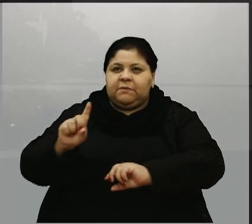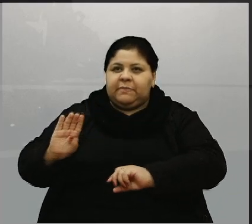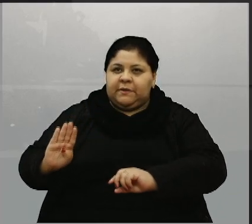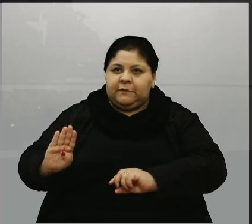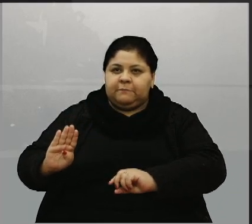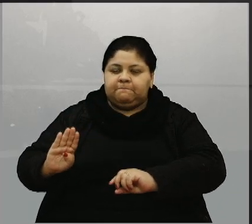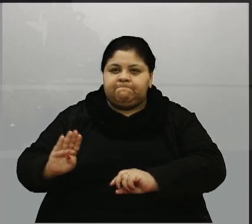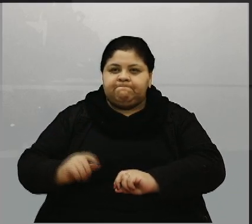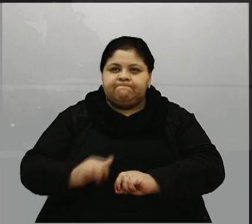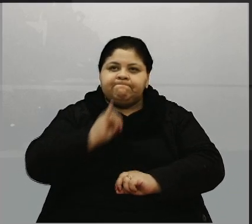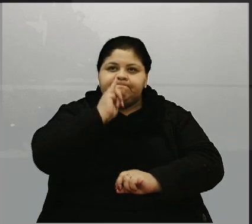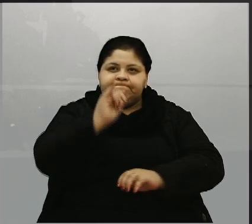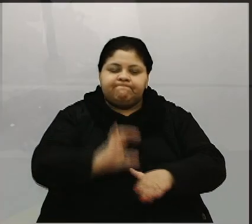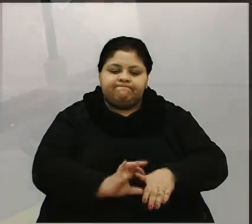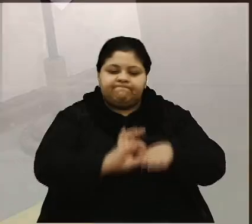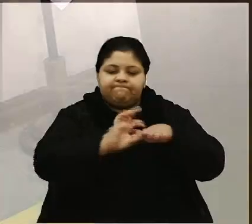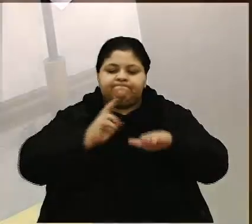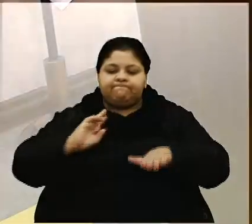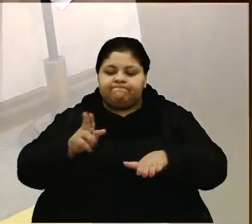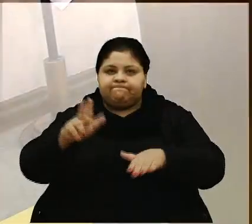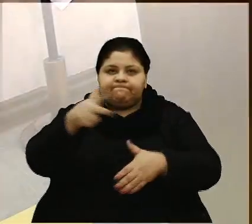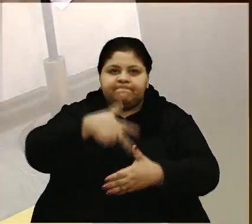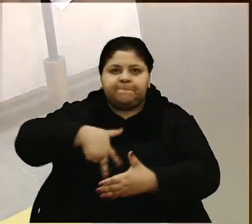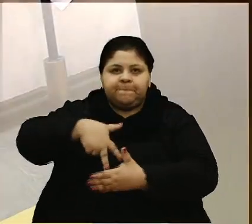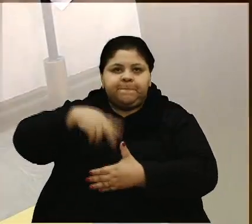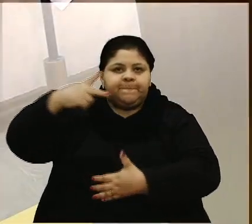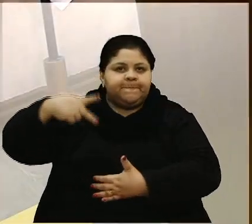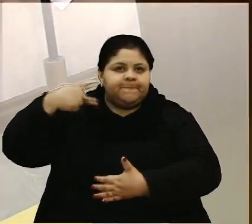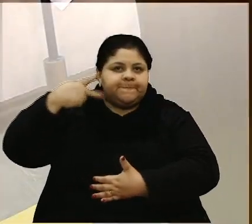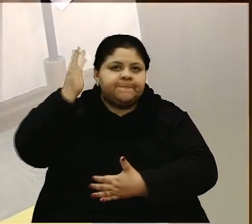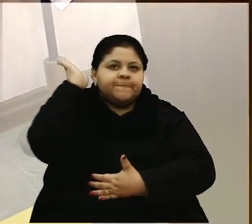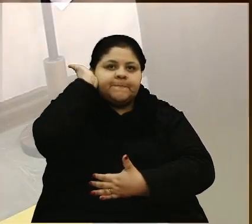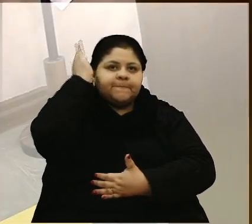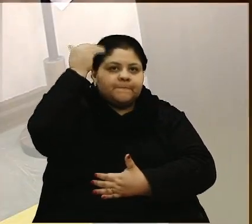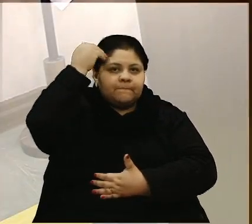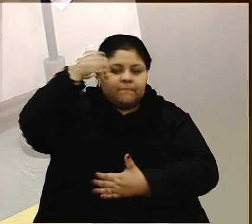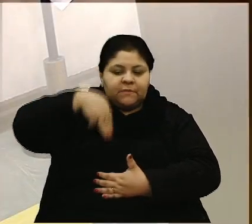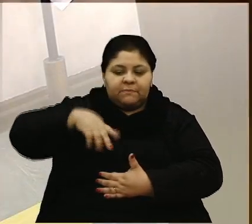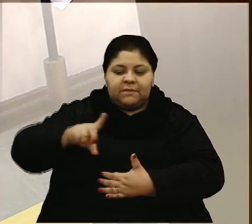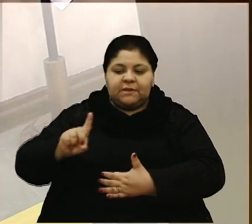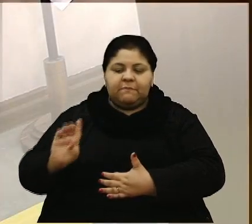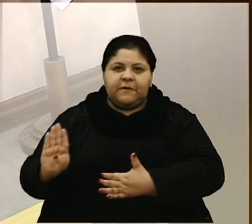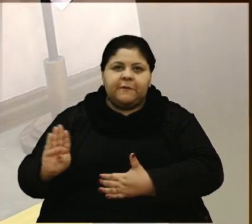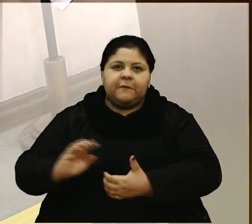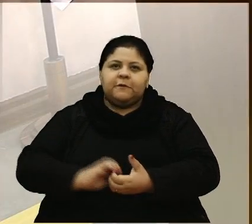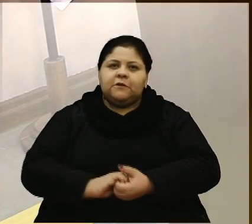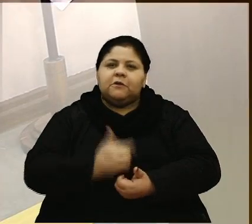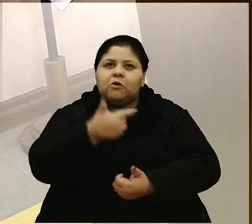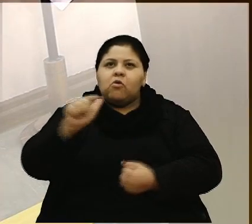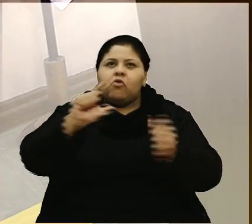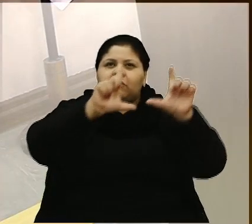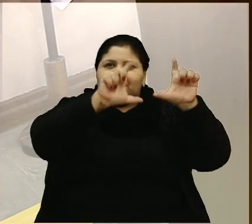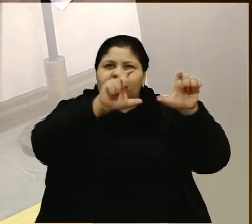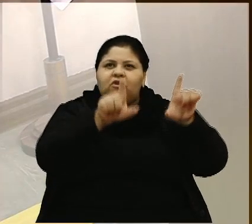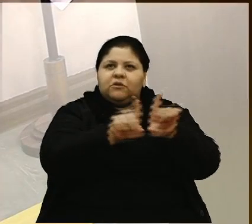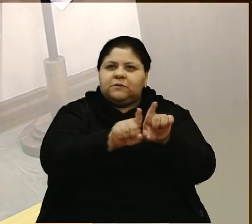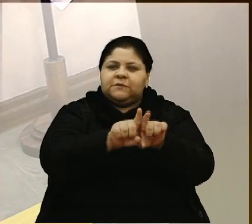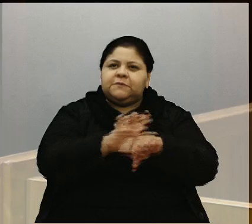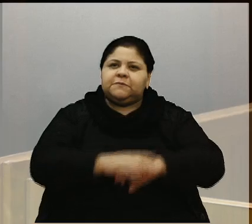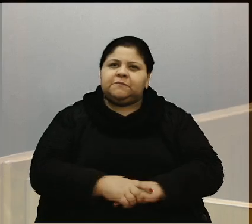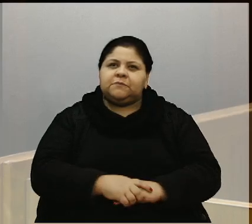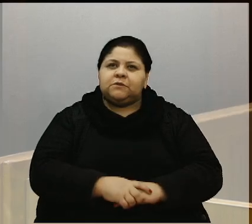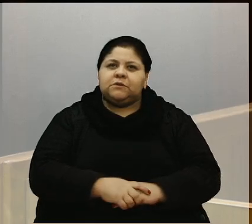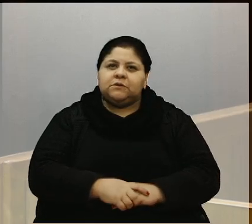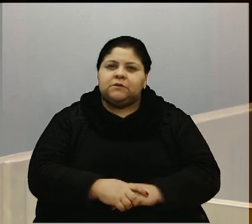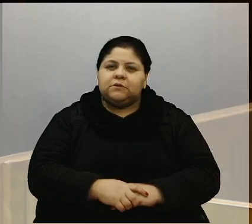Em declaração de líder, segue na tribuna, vereador Felipe Grêmio Maier, MDB. Tem uma outra foto desse mesmo local. Olha, para vocês terem